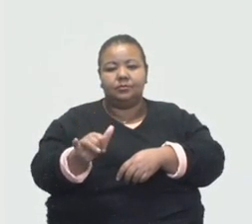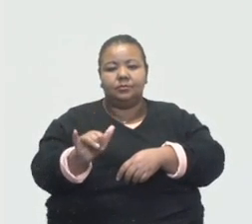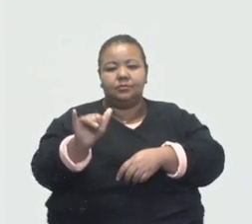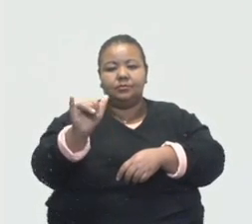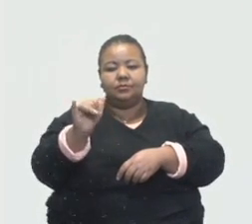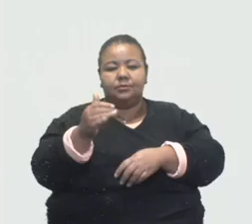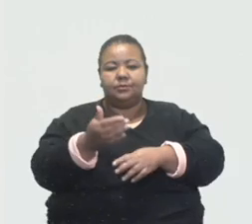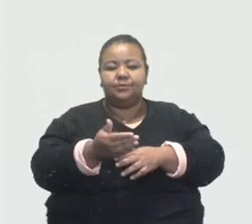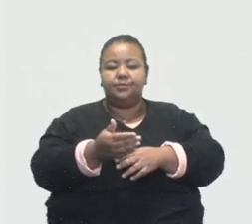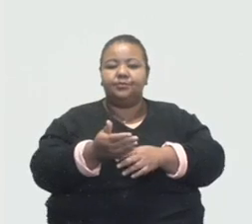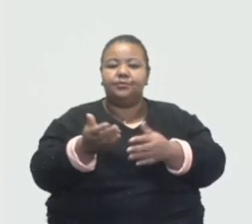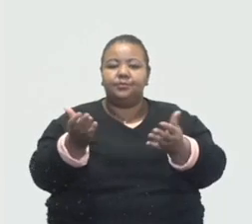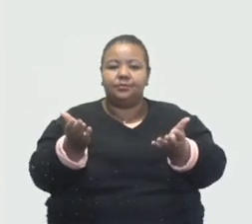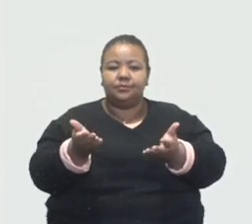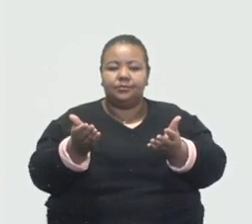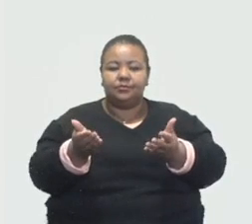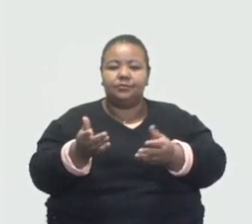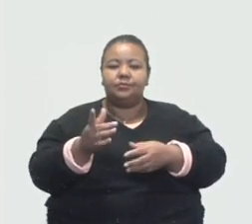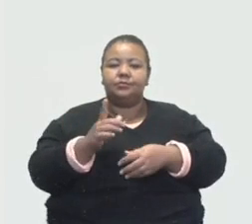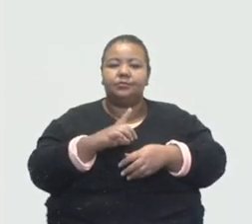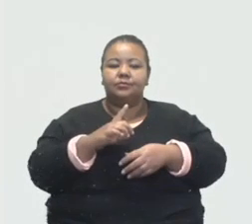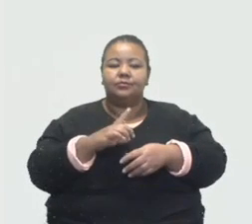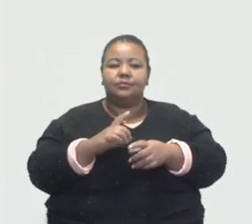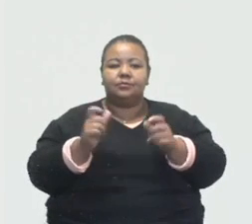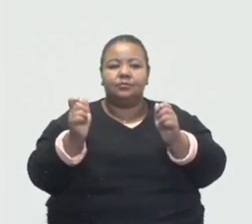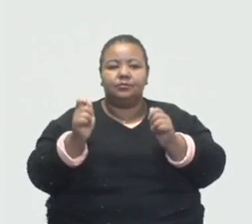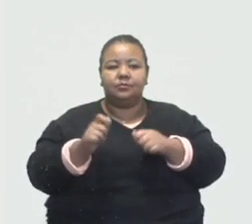2y. Então, agora você teria como